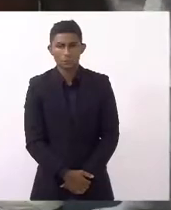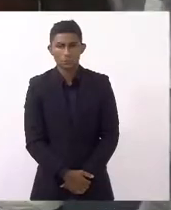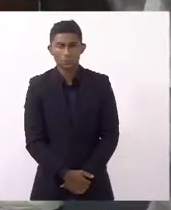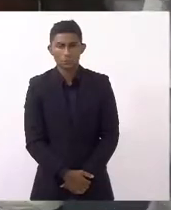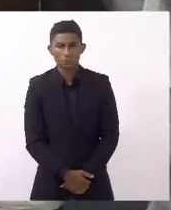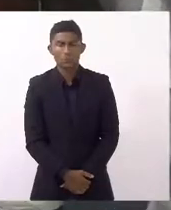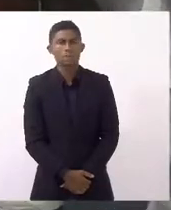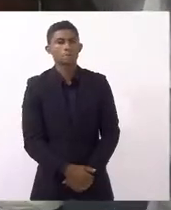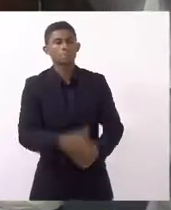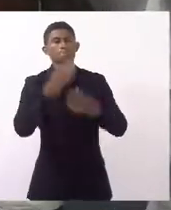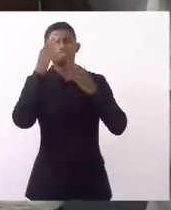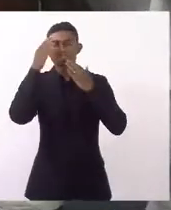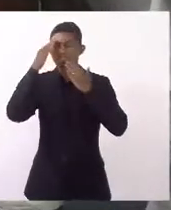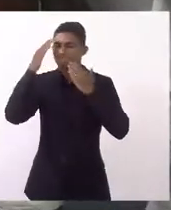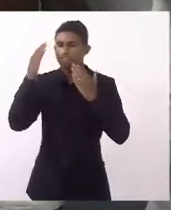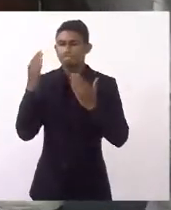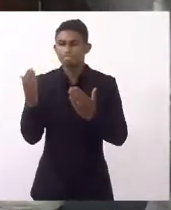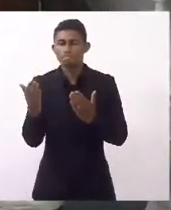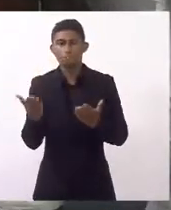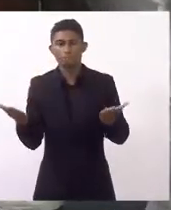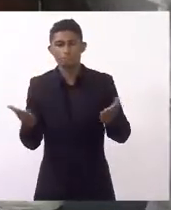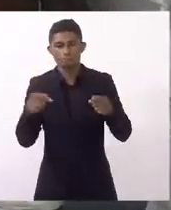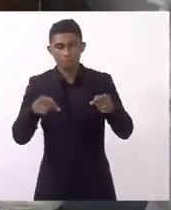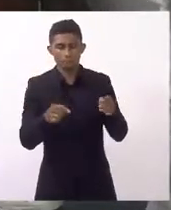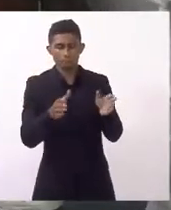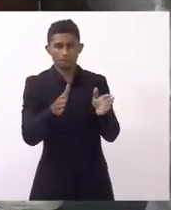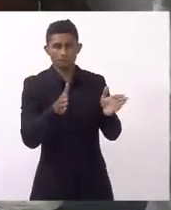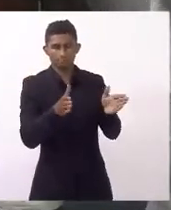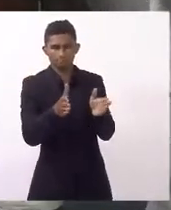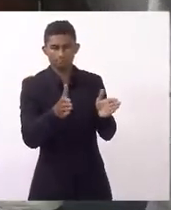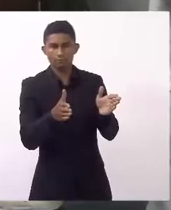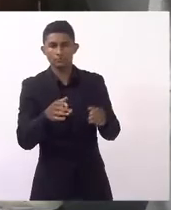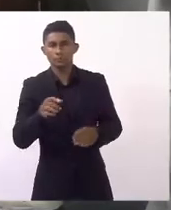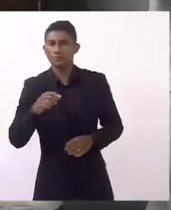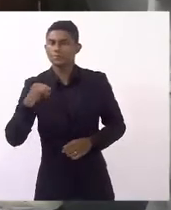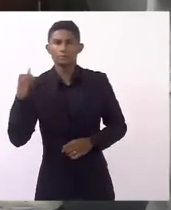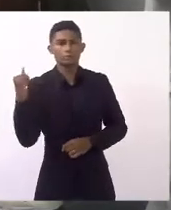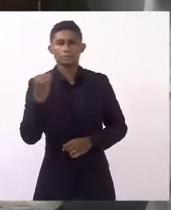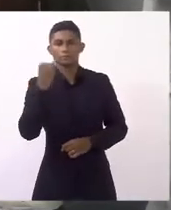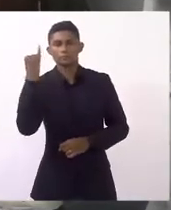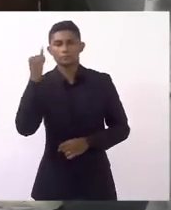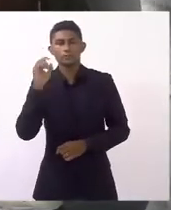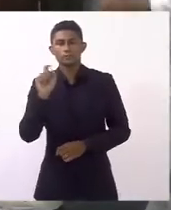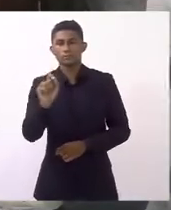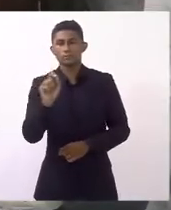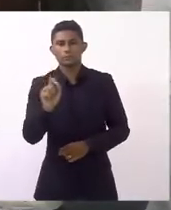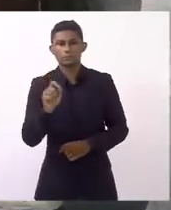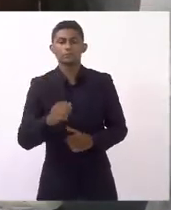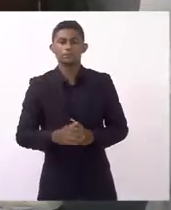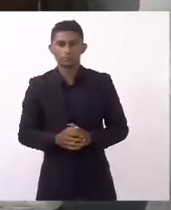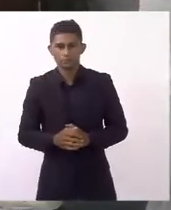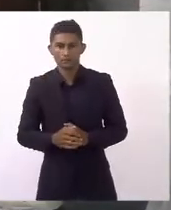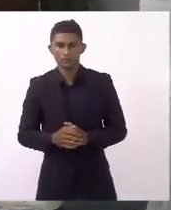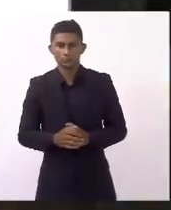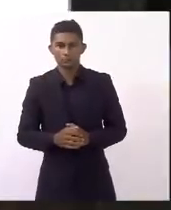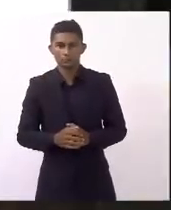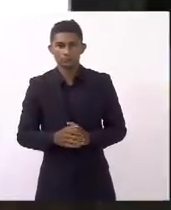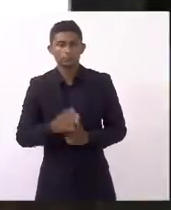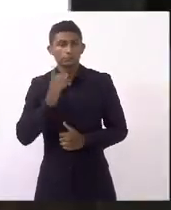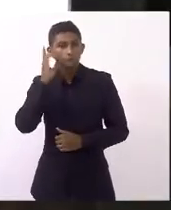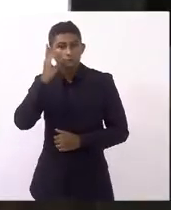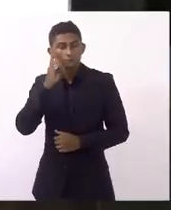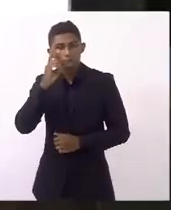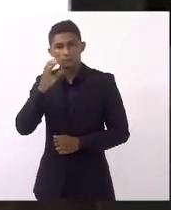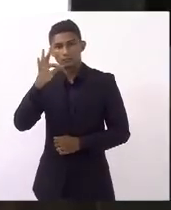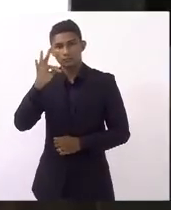muito obrigada neste bloco é super importante a participação do